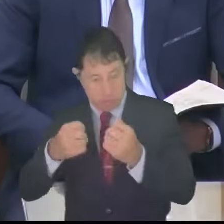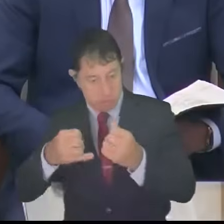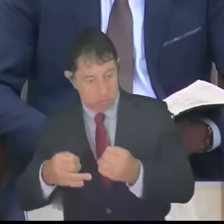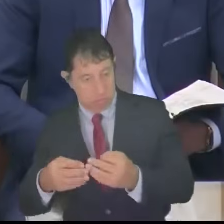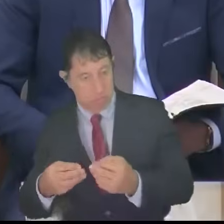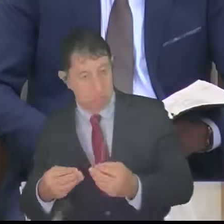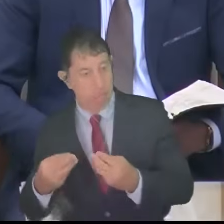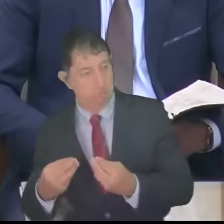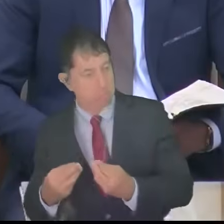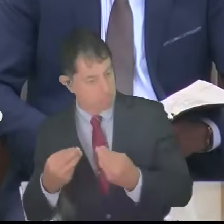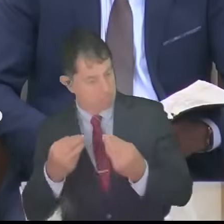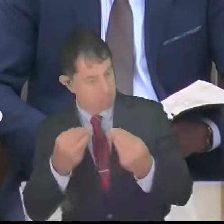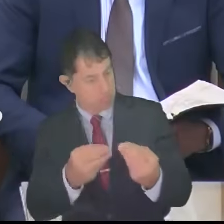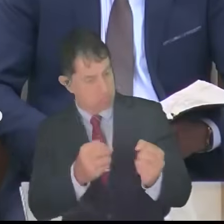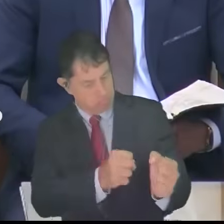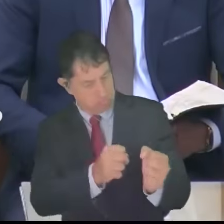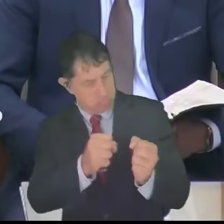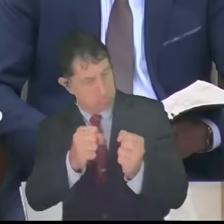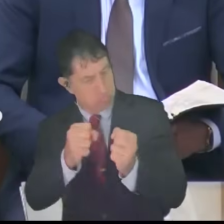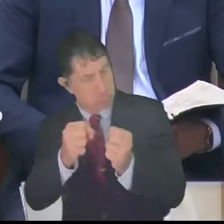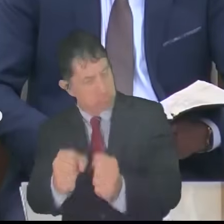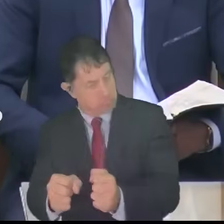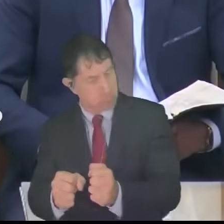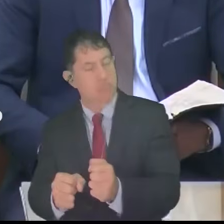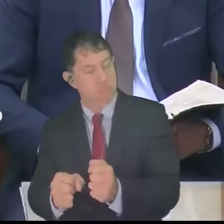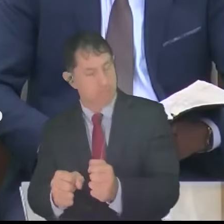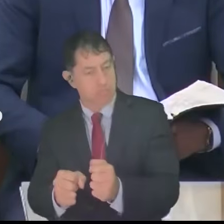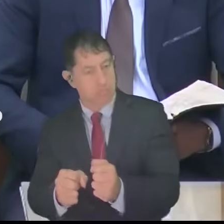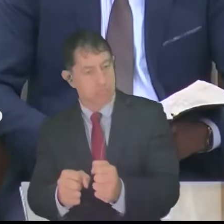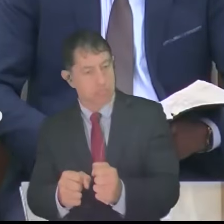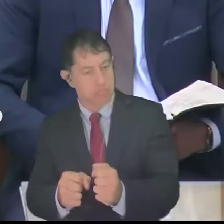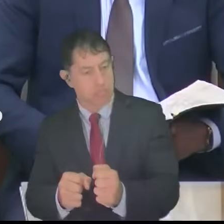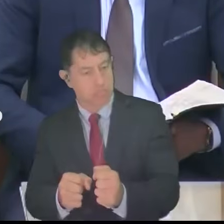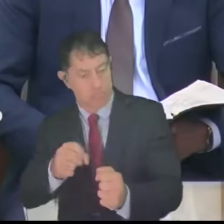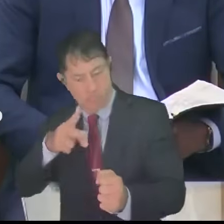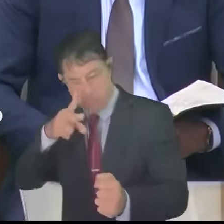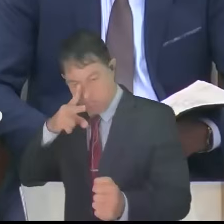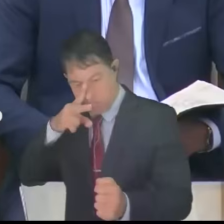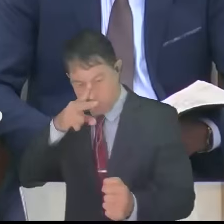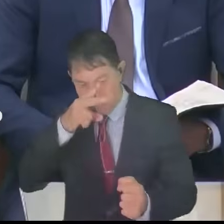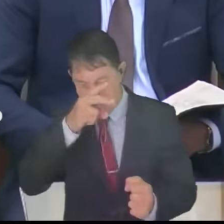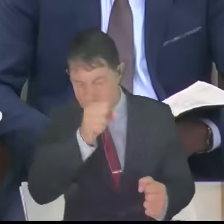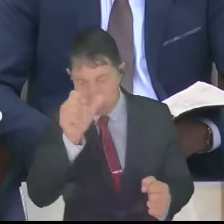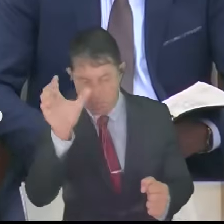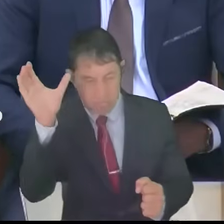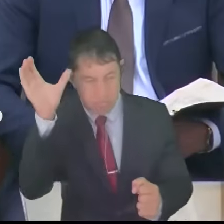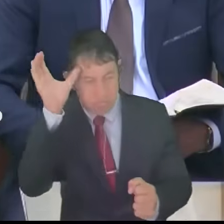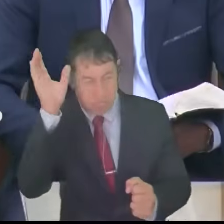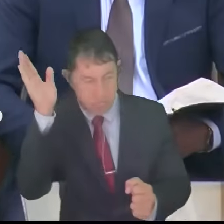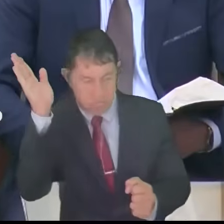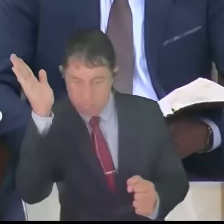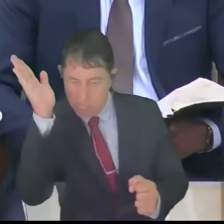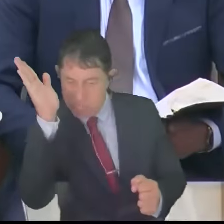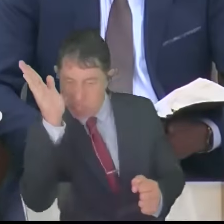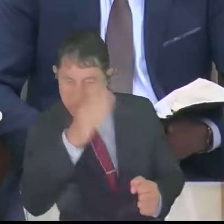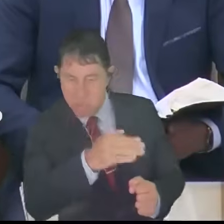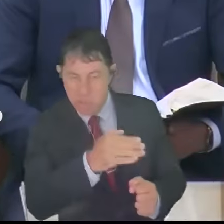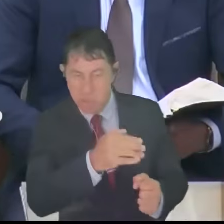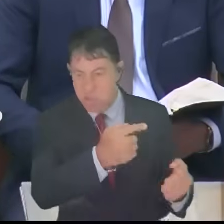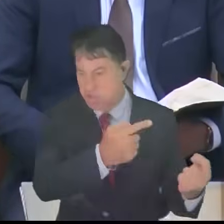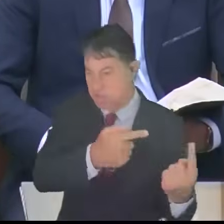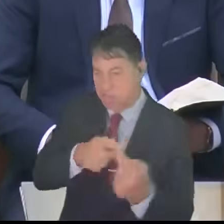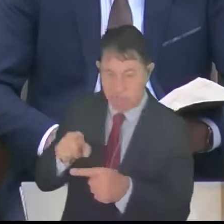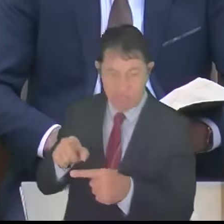de serpentes e escorpiões e toda a força do inimigo, e nada vos fará dano